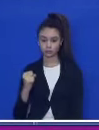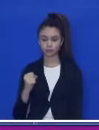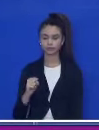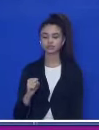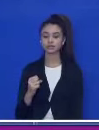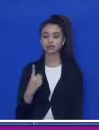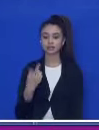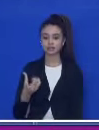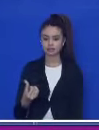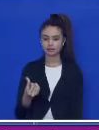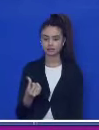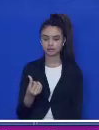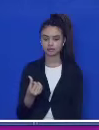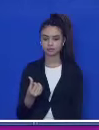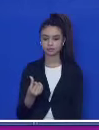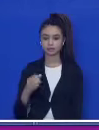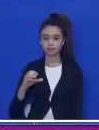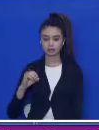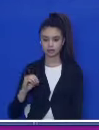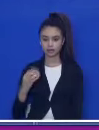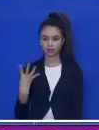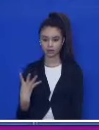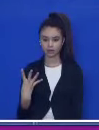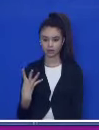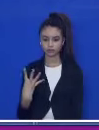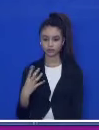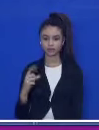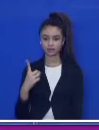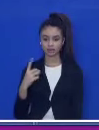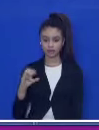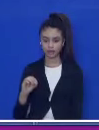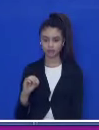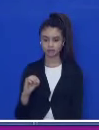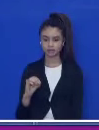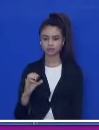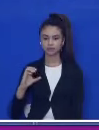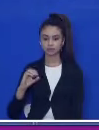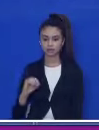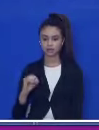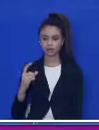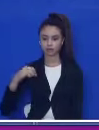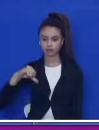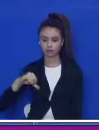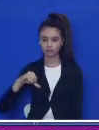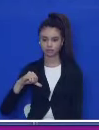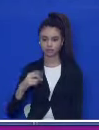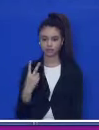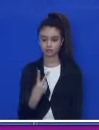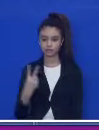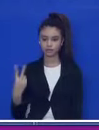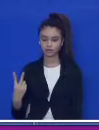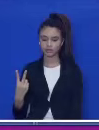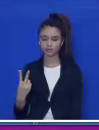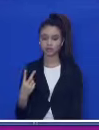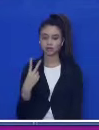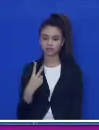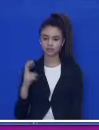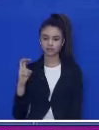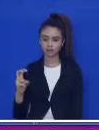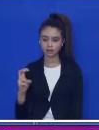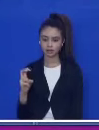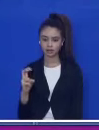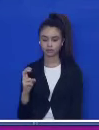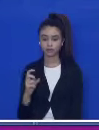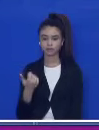08, 16, 04, 10, 09, 22,